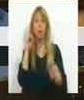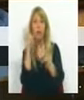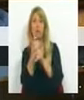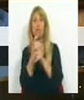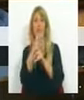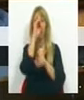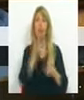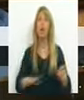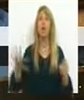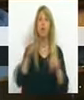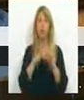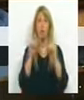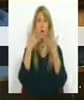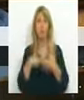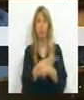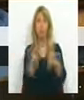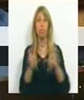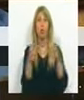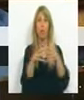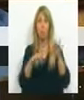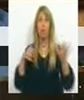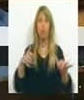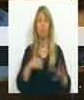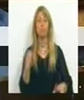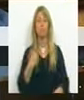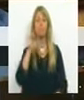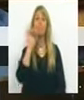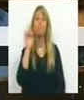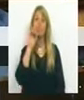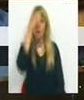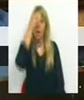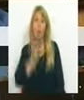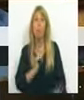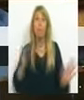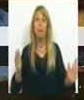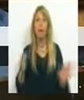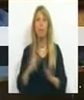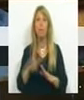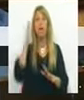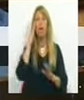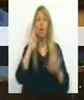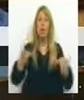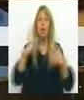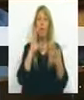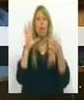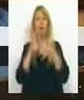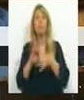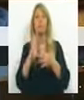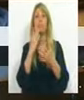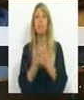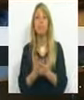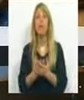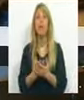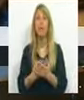emissiva e dirigida aos grupos parlamentares, é importante, em nossa opinião, que se possa dar essa interligação por forma a maximizar